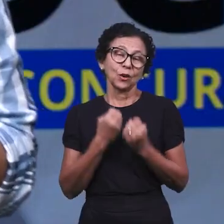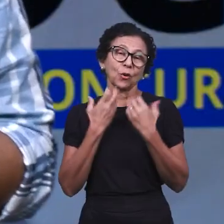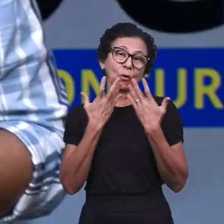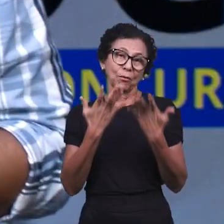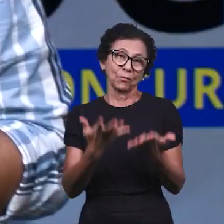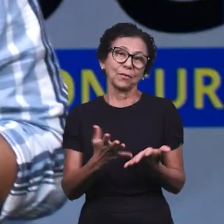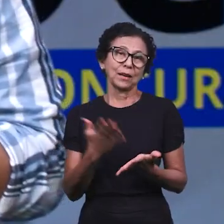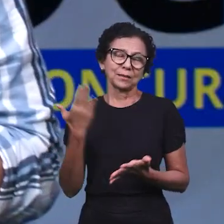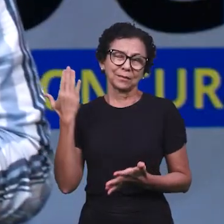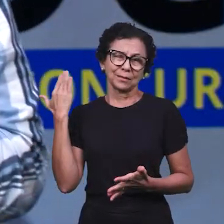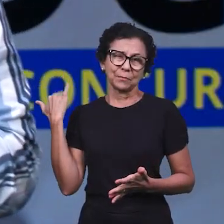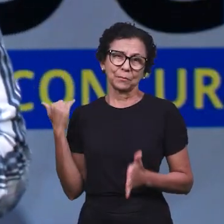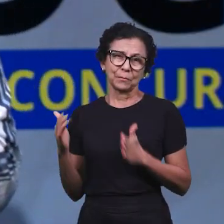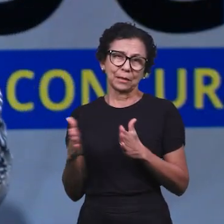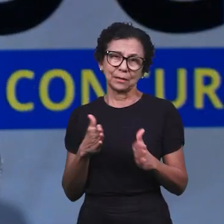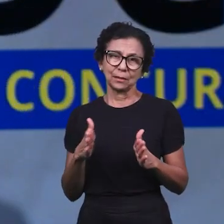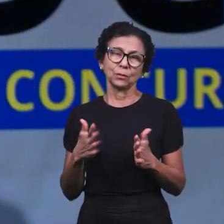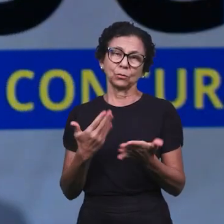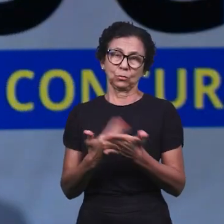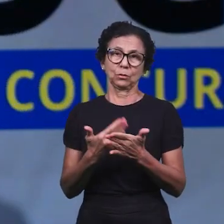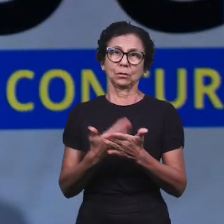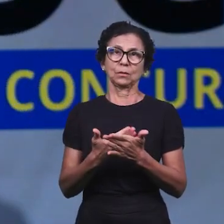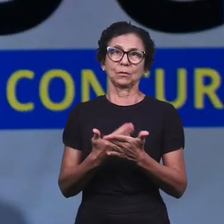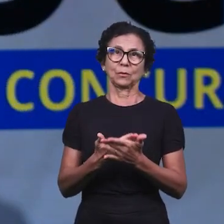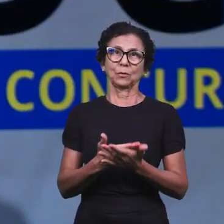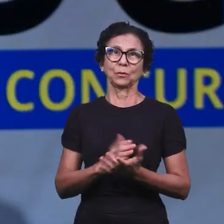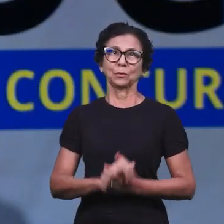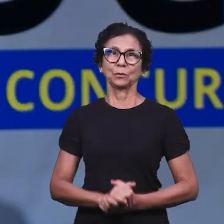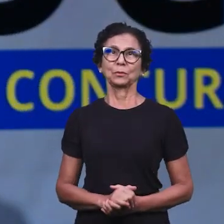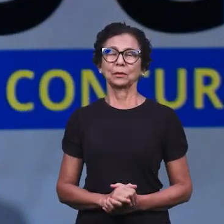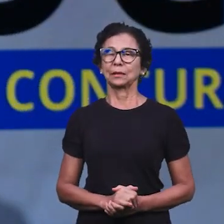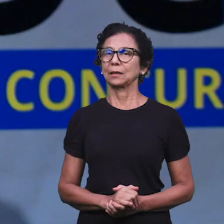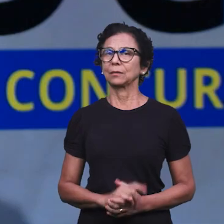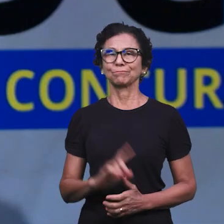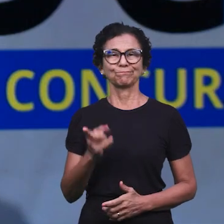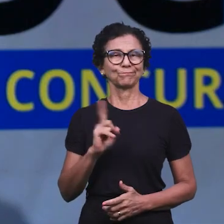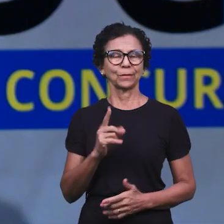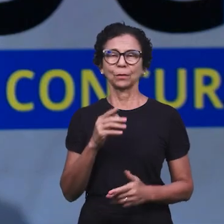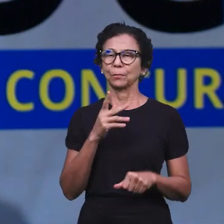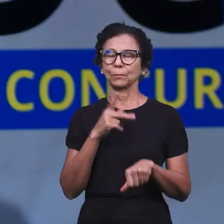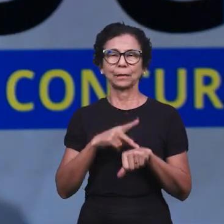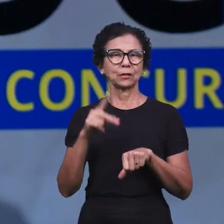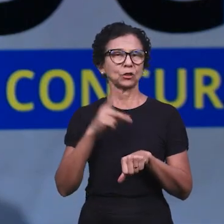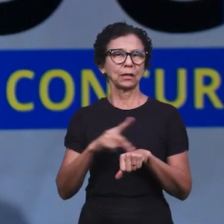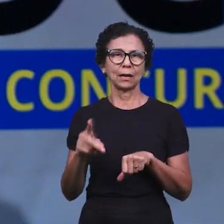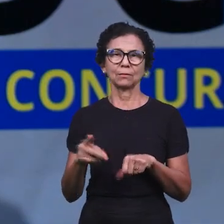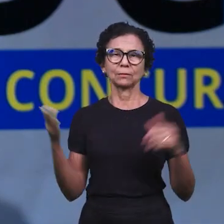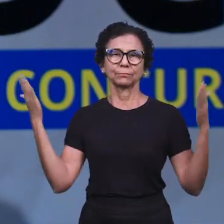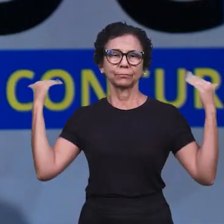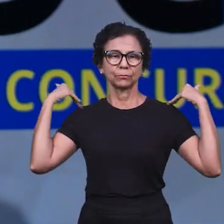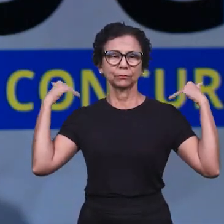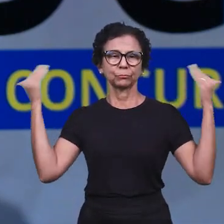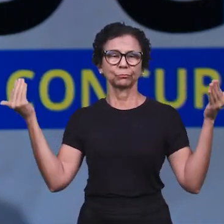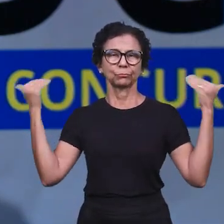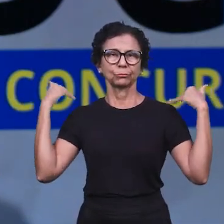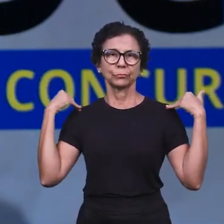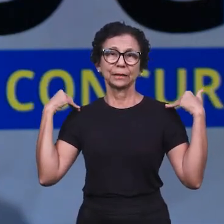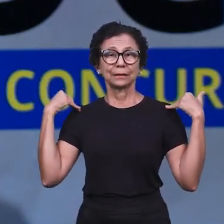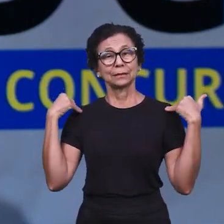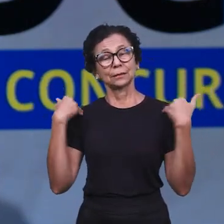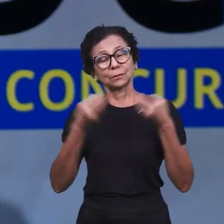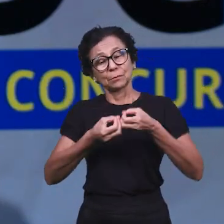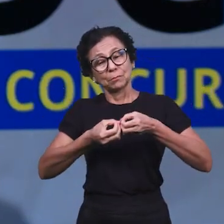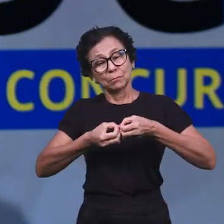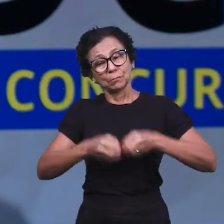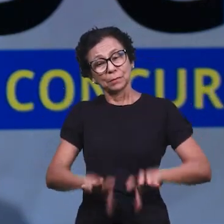nessa época da minha jornada de estudos, meio negligente com a atividade física. E isso trouxe, assim, alguns prejuízos